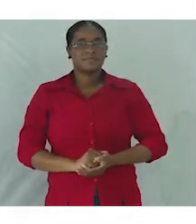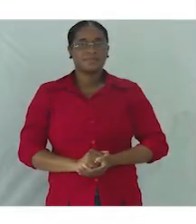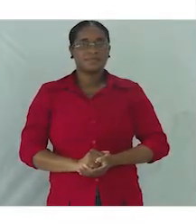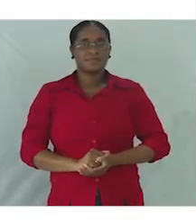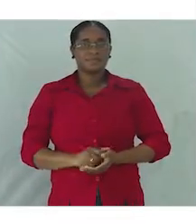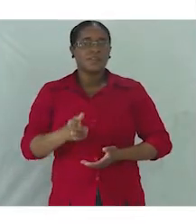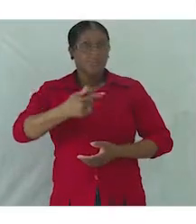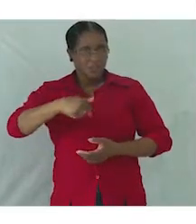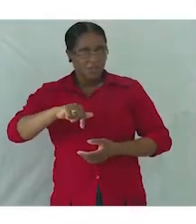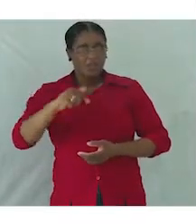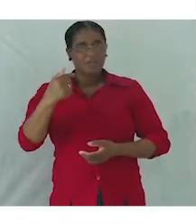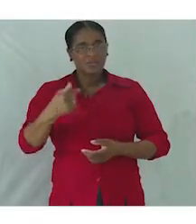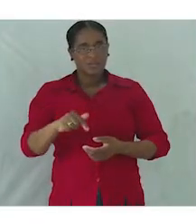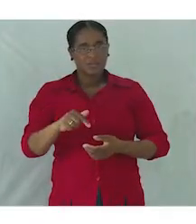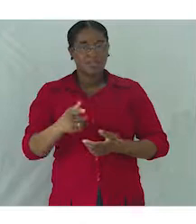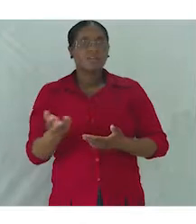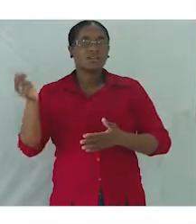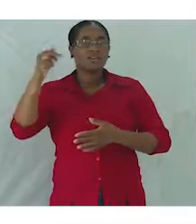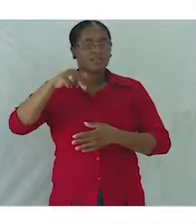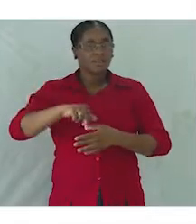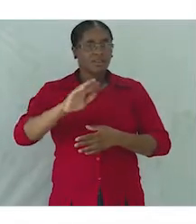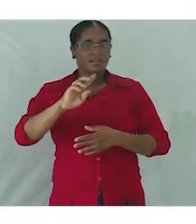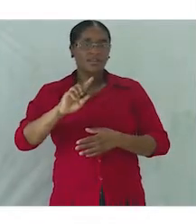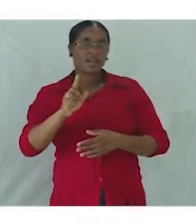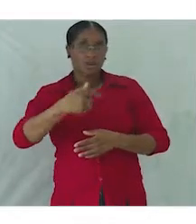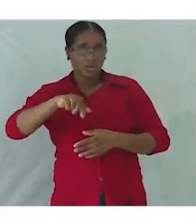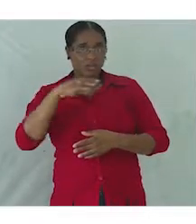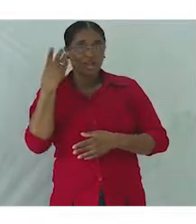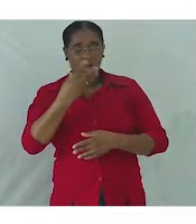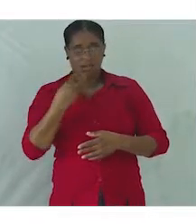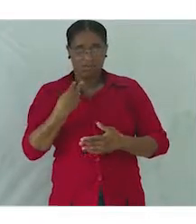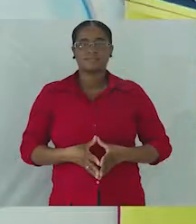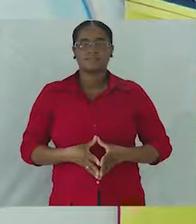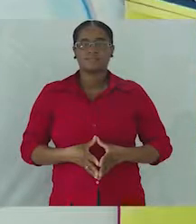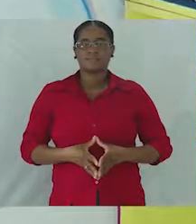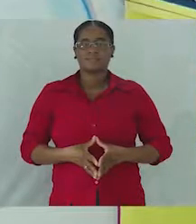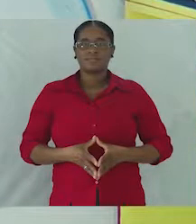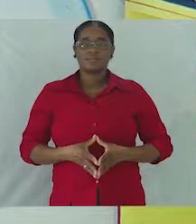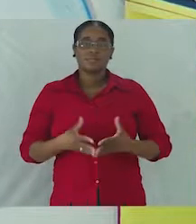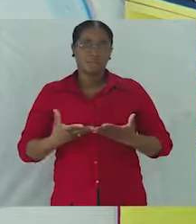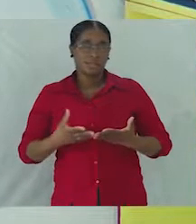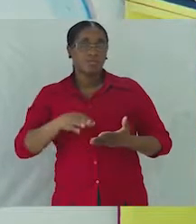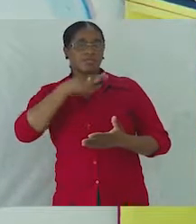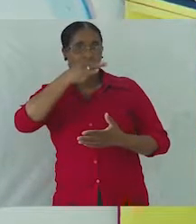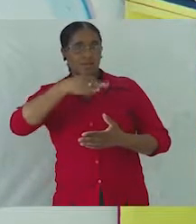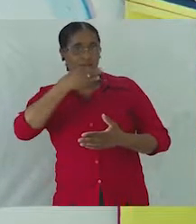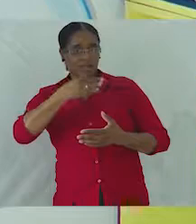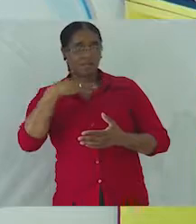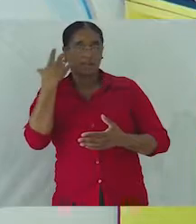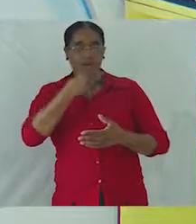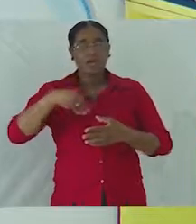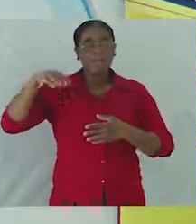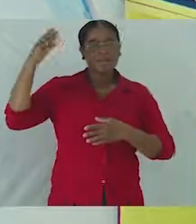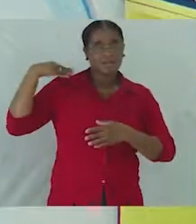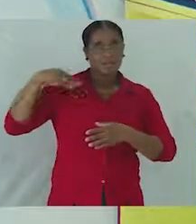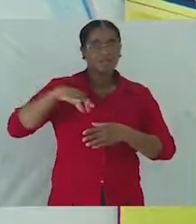Bom, nós vamos ver e vamos entrar na nossa aula propriamente dita. Se bem estão recordados, na aula